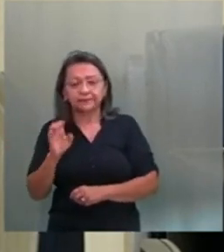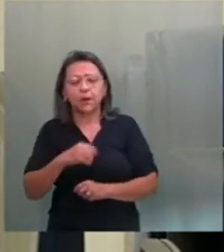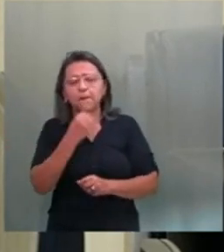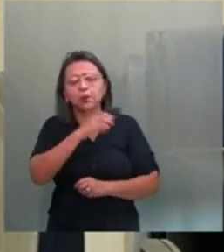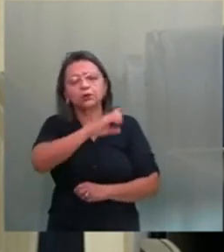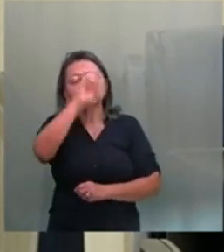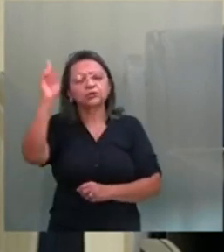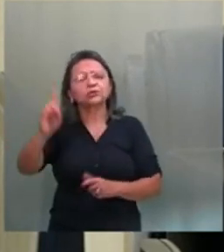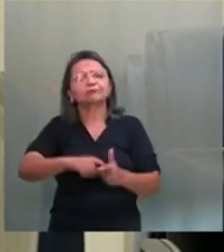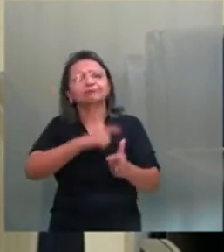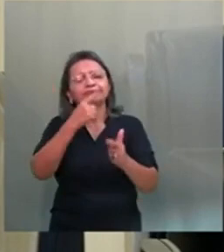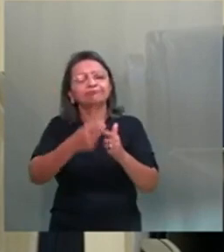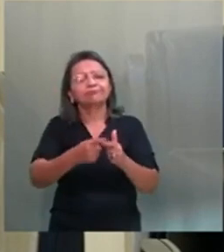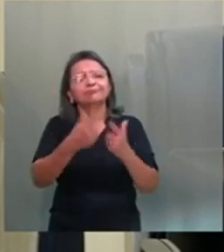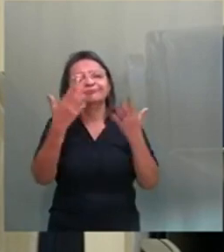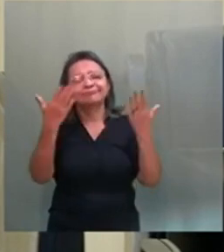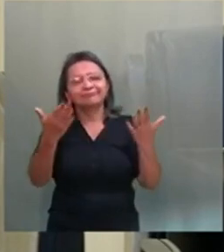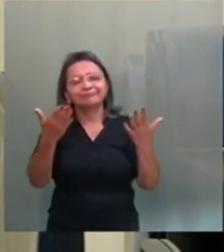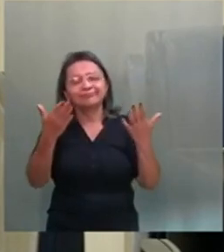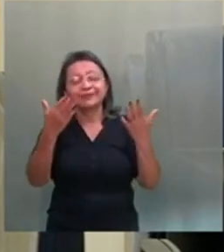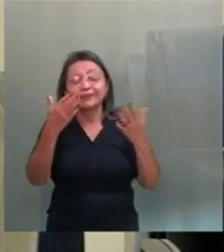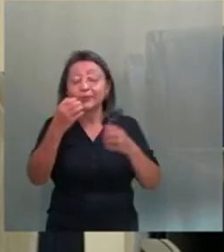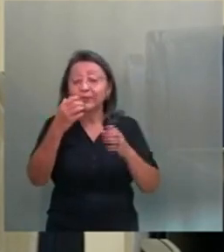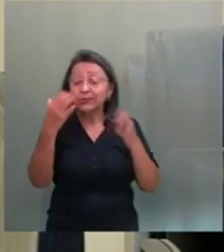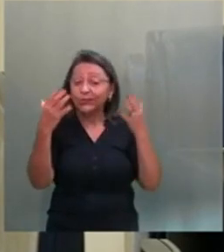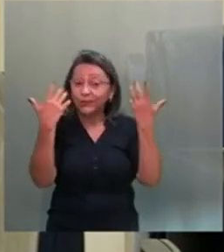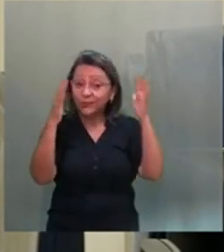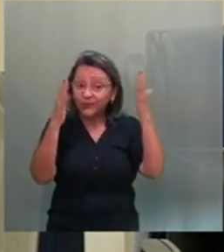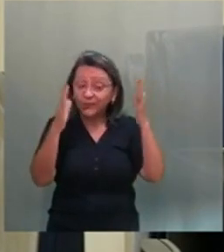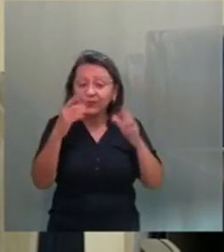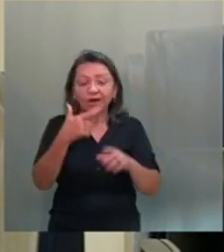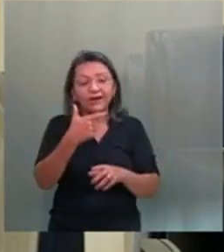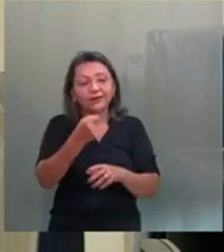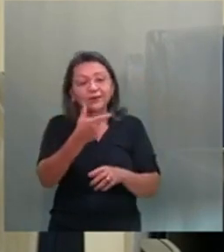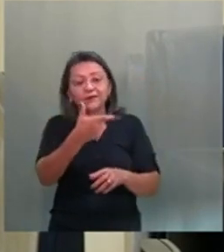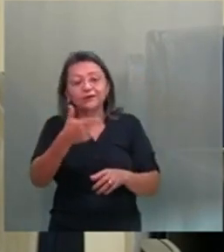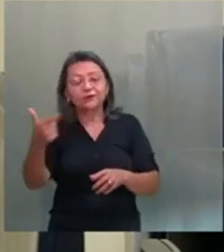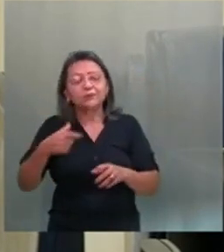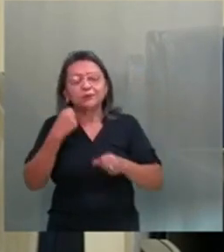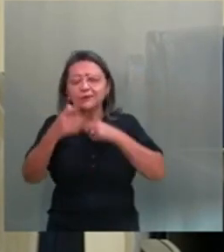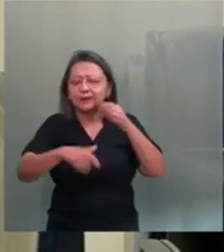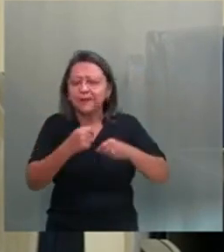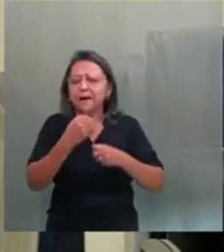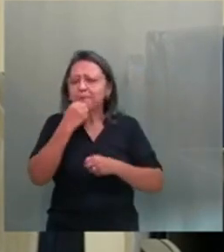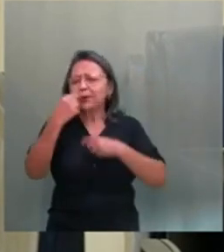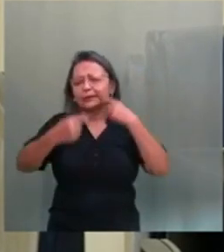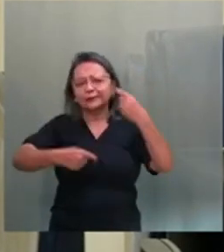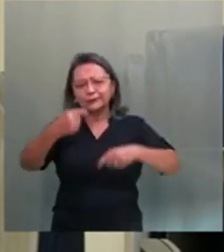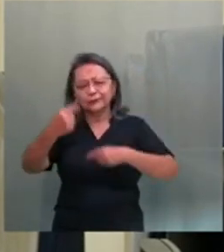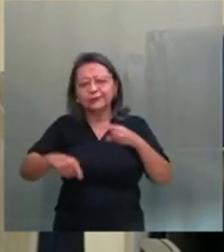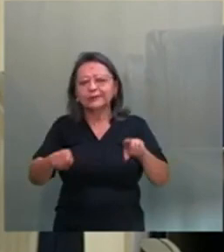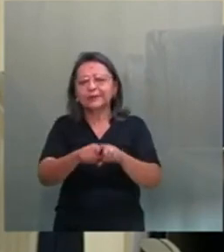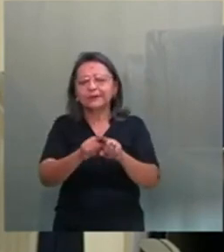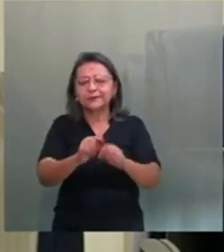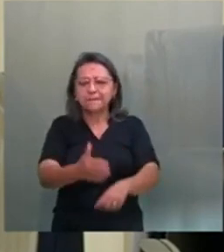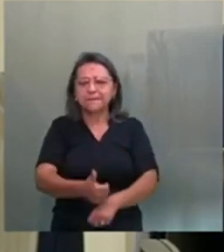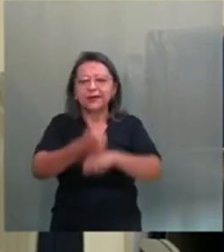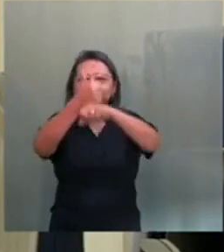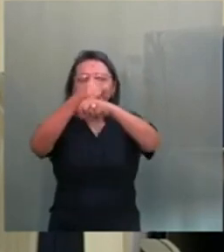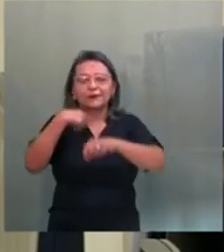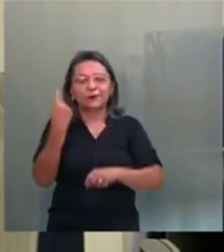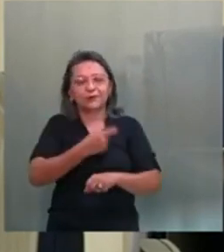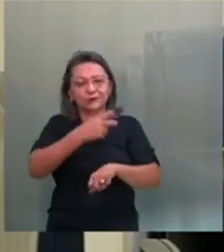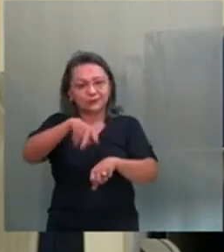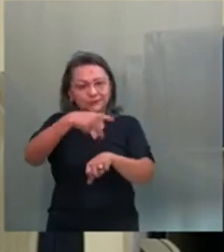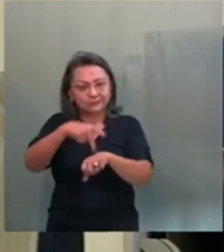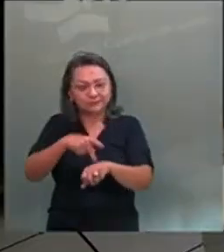mais uma vez, um ano de 2022 de muito trabalho, de boas discussões e de melhoras para esse nosso